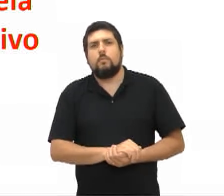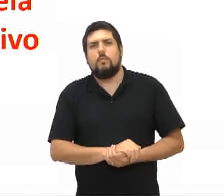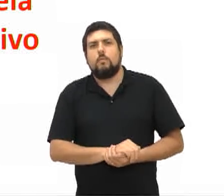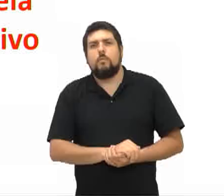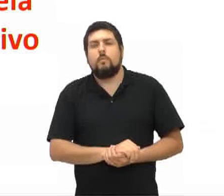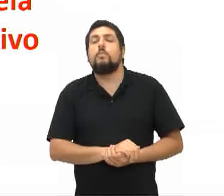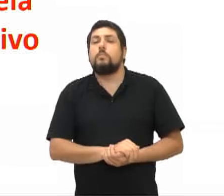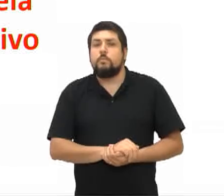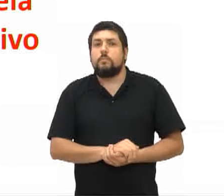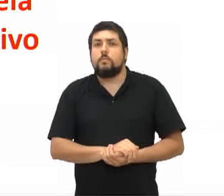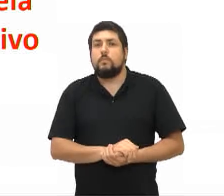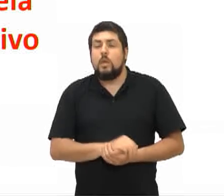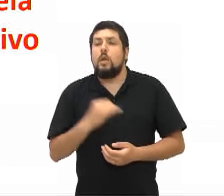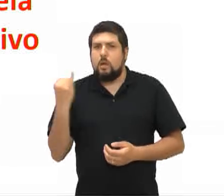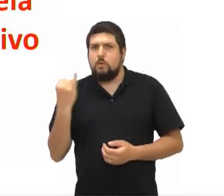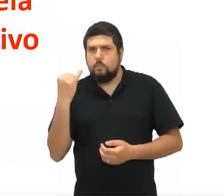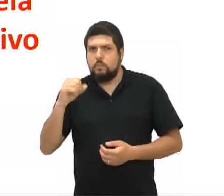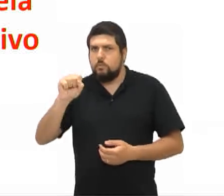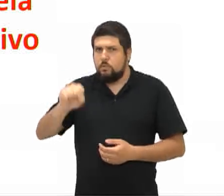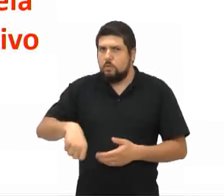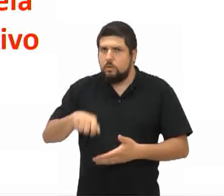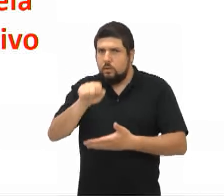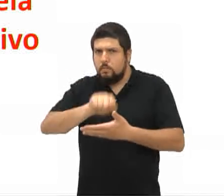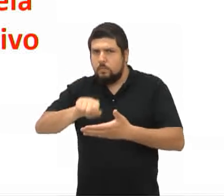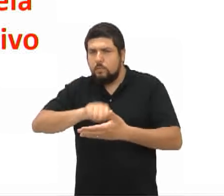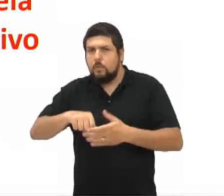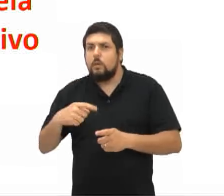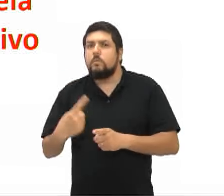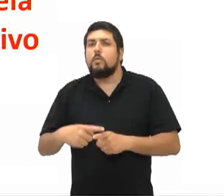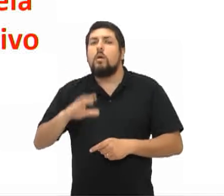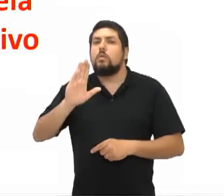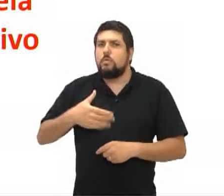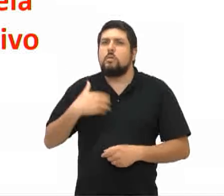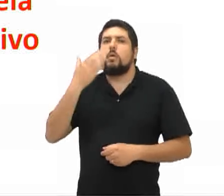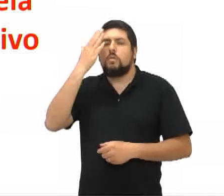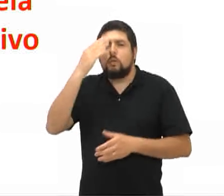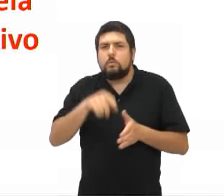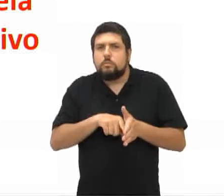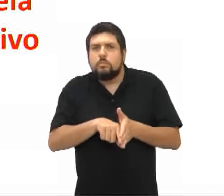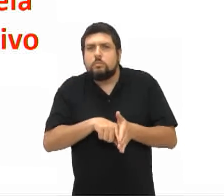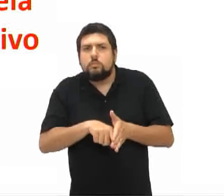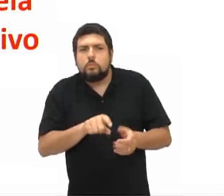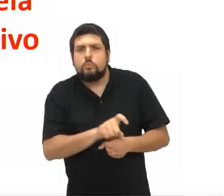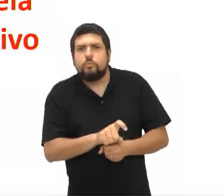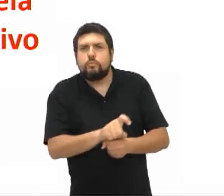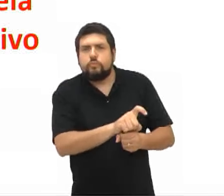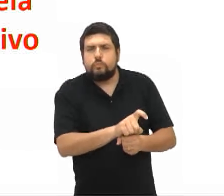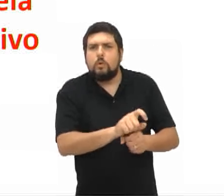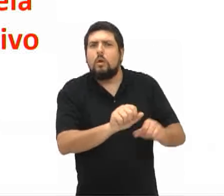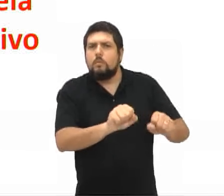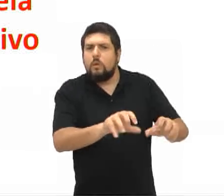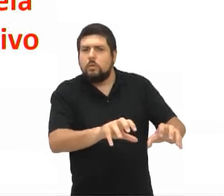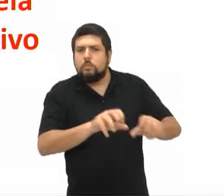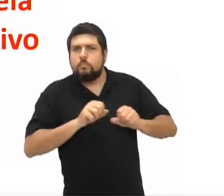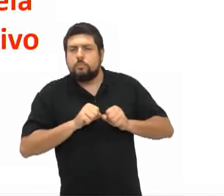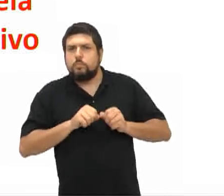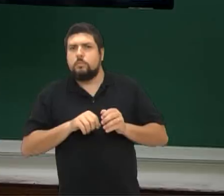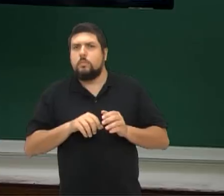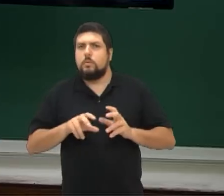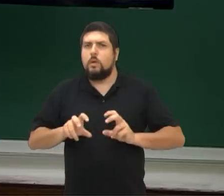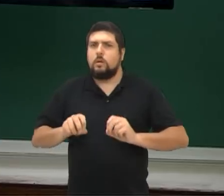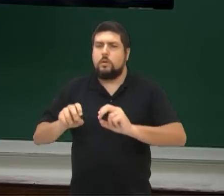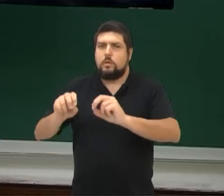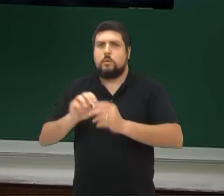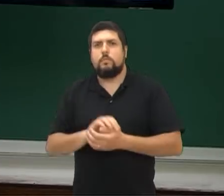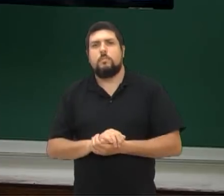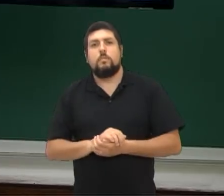pela ciência que alguns agrotóxicos ou uso excessivo deles pode causar câncer. Apesar dela não ter um dado específico,